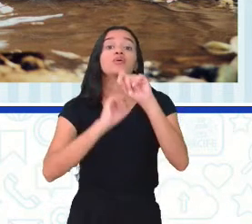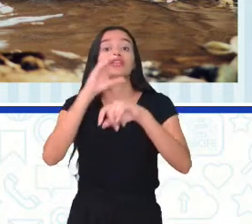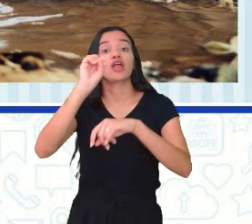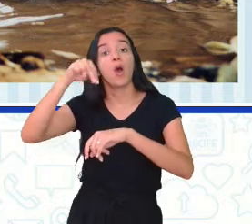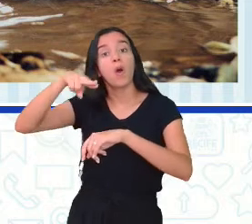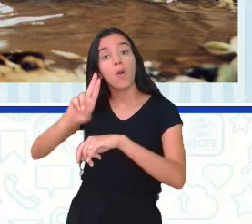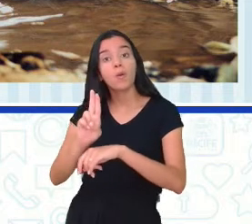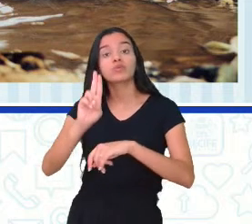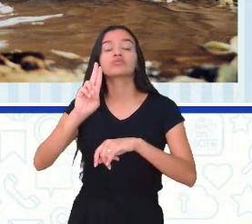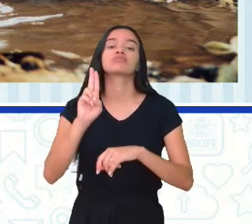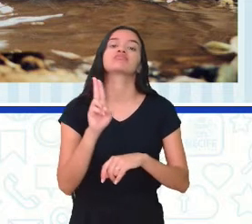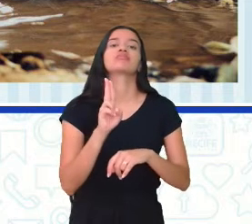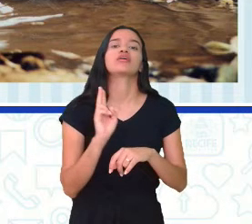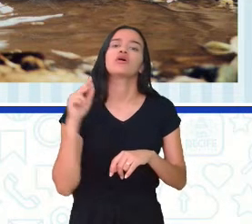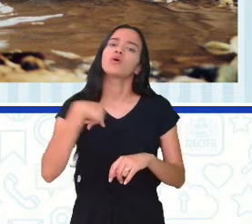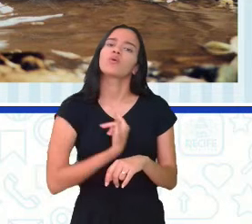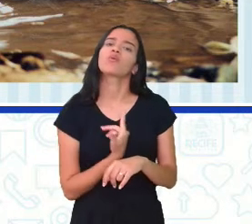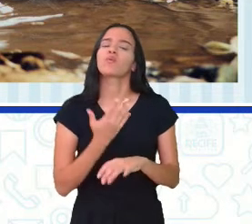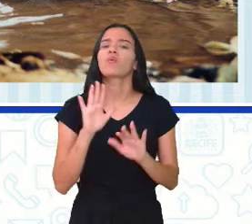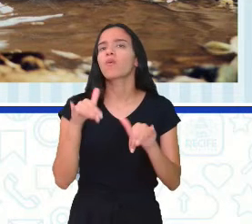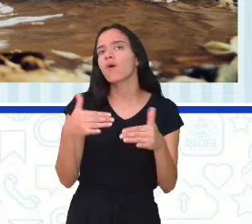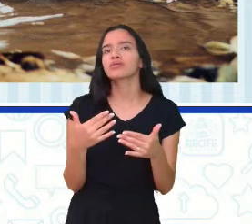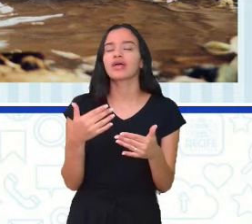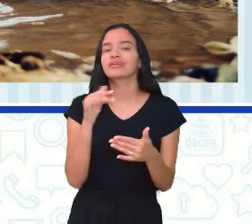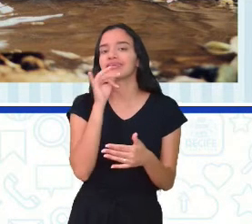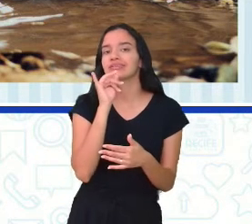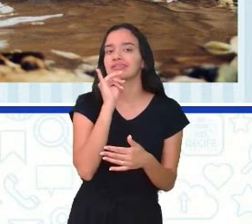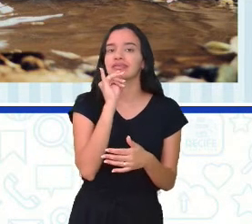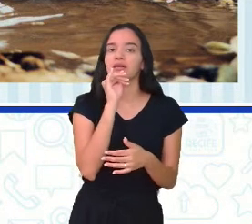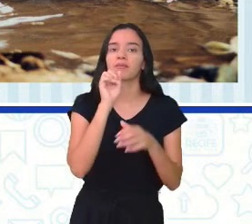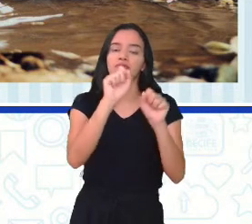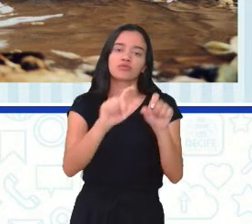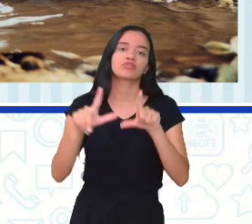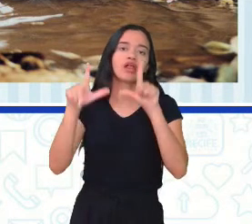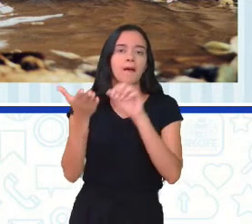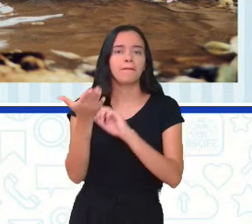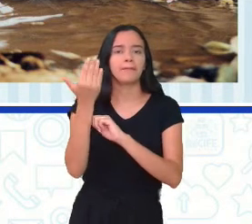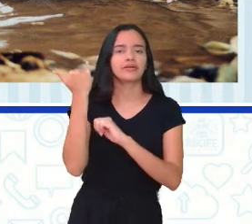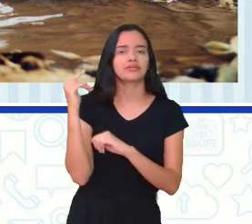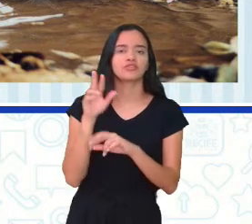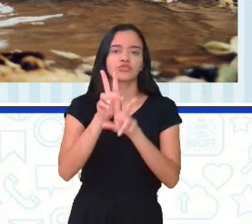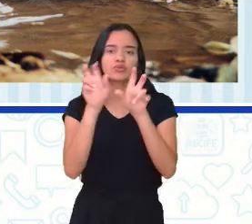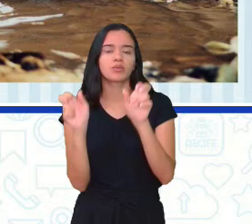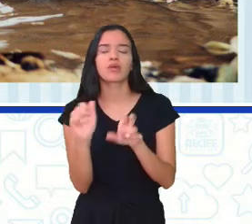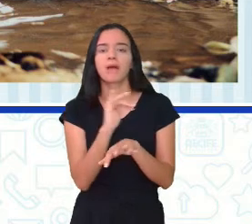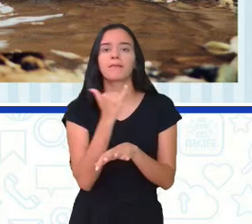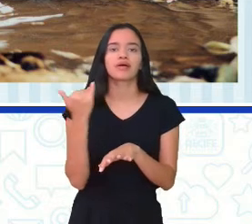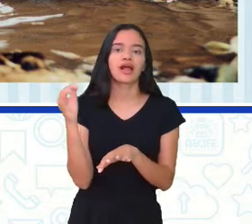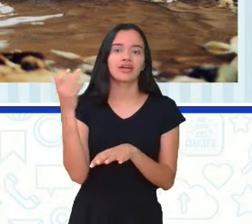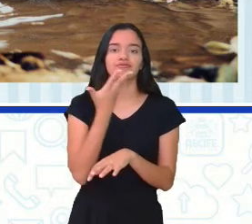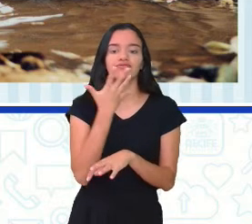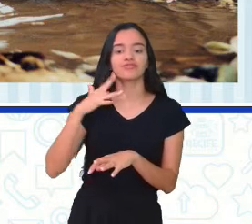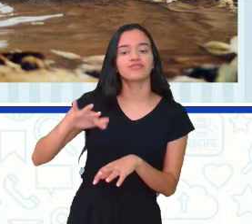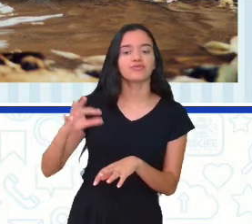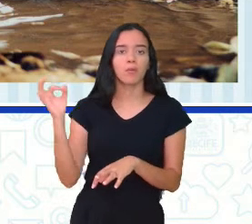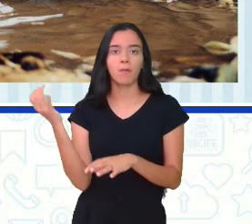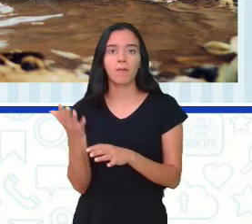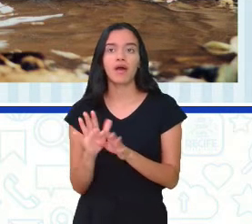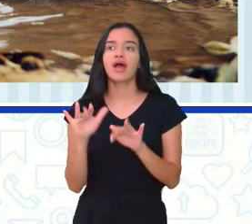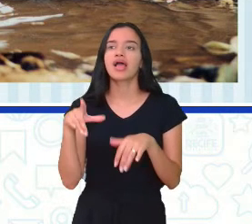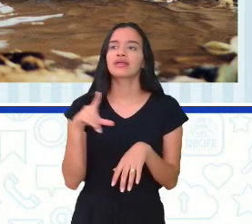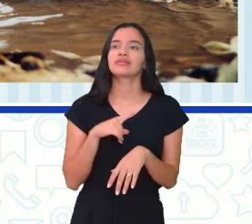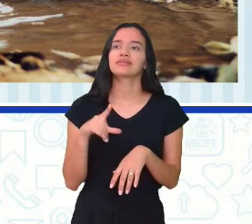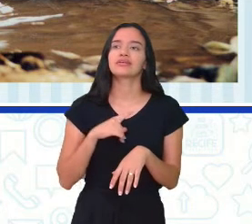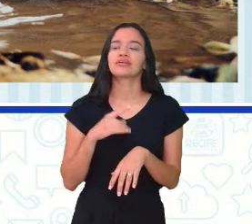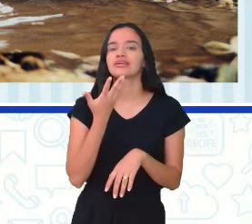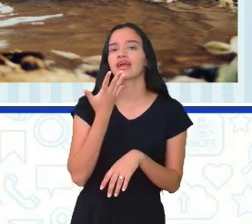ONU, tá? E aí, quando a gente falou no slide passado sobre a mortalidade infantil, nós temos aí, ó, essa criança